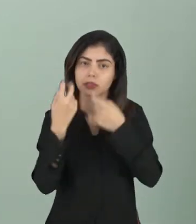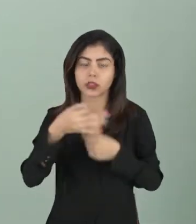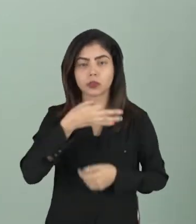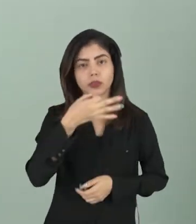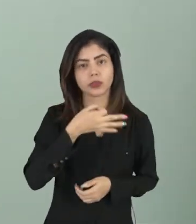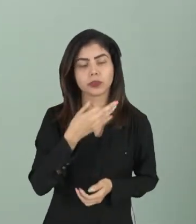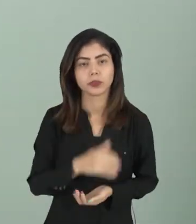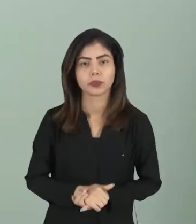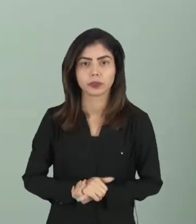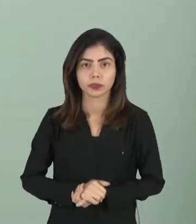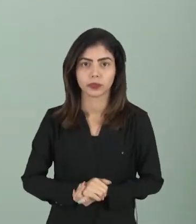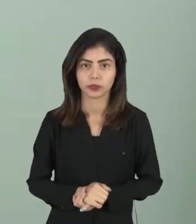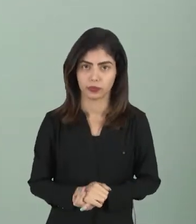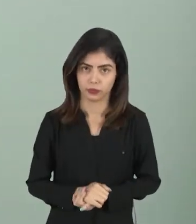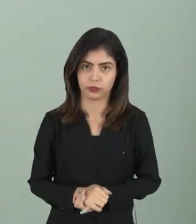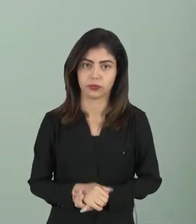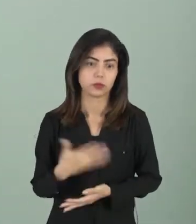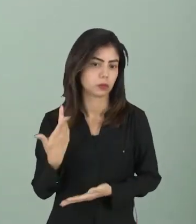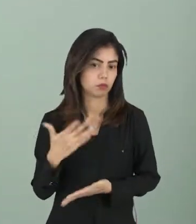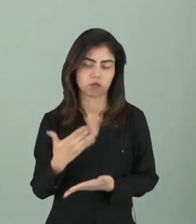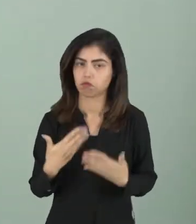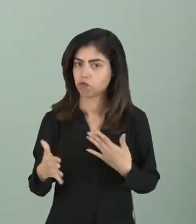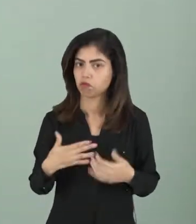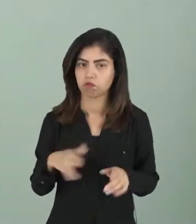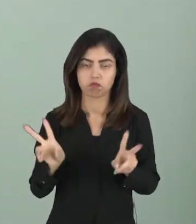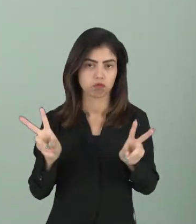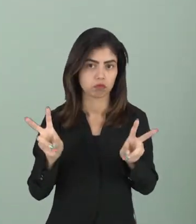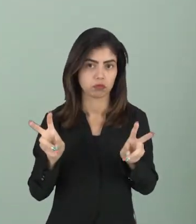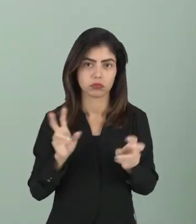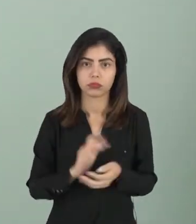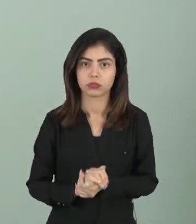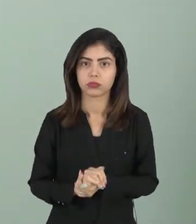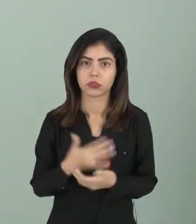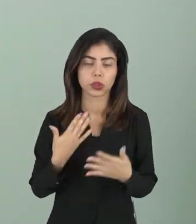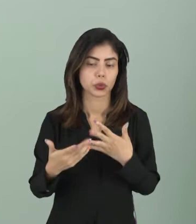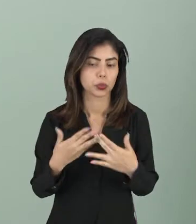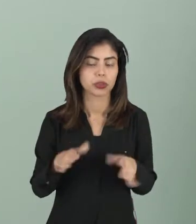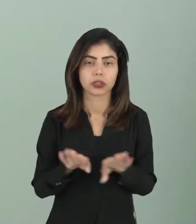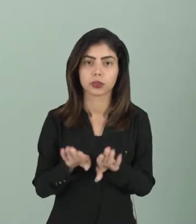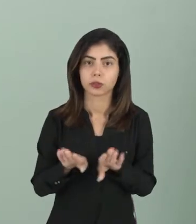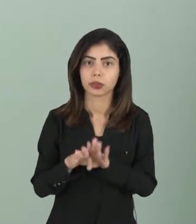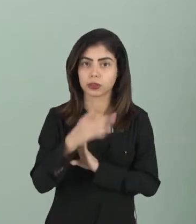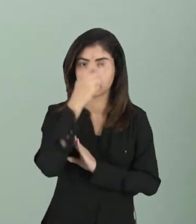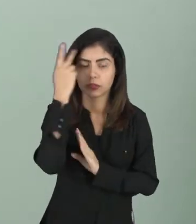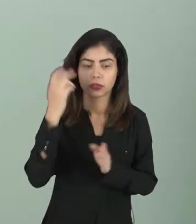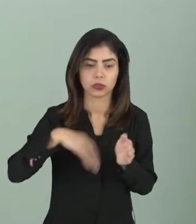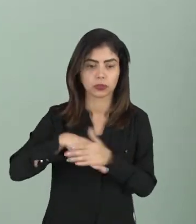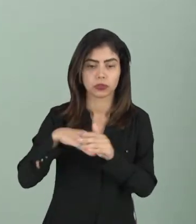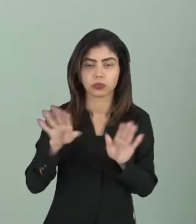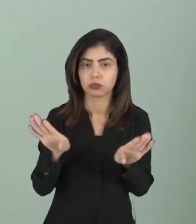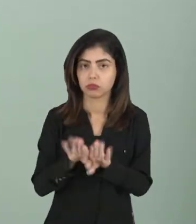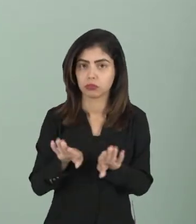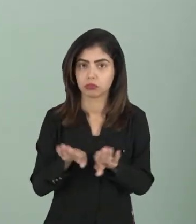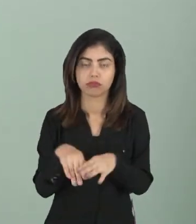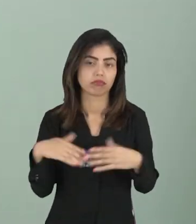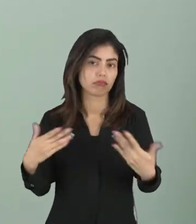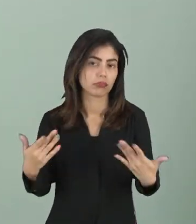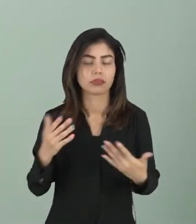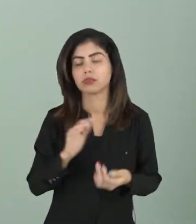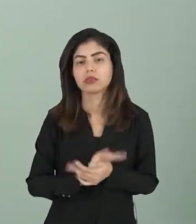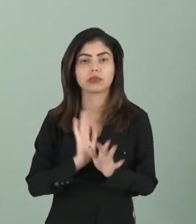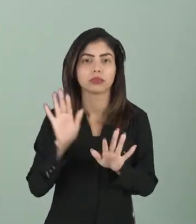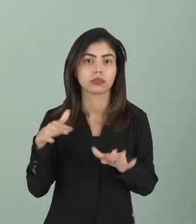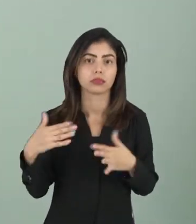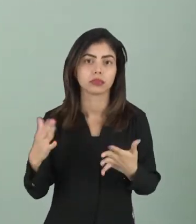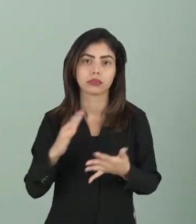sua opinião. Não importa o tema, nem importa quem é o melhor jogador em campo, nem